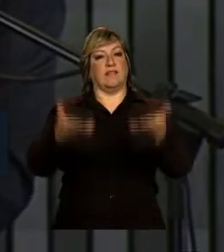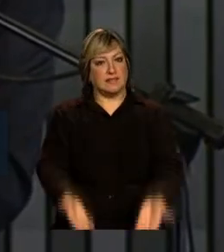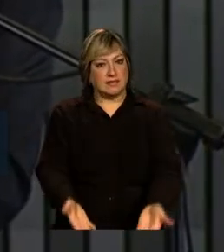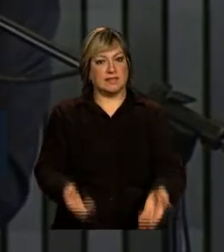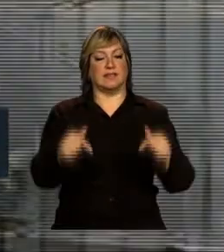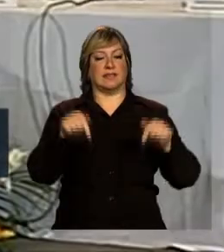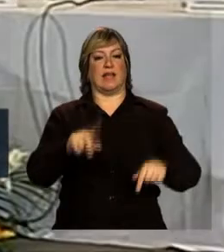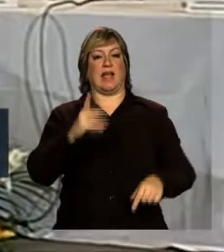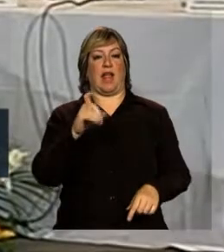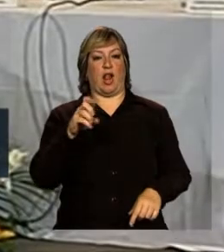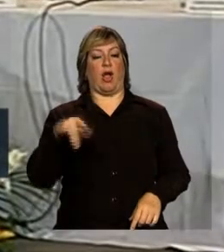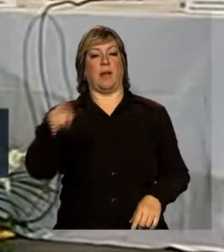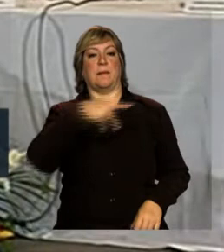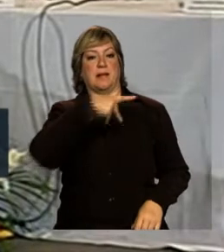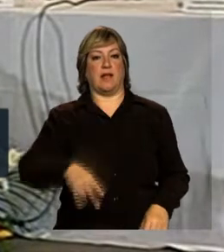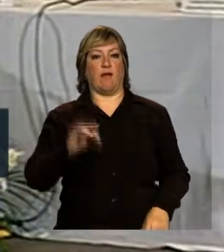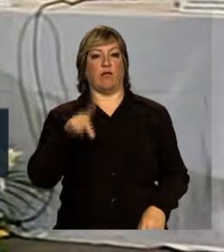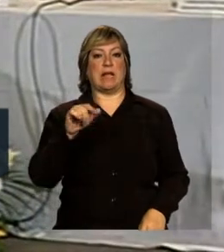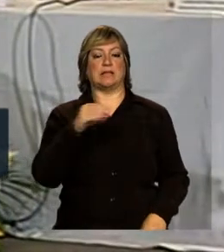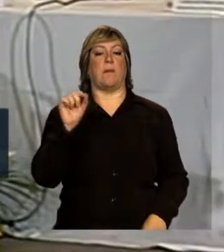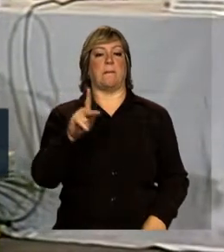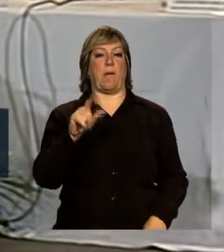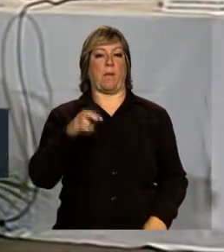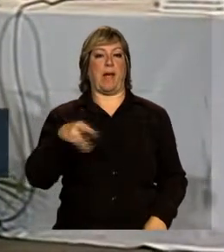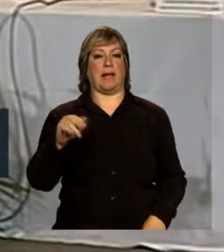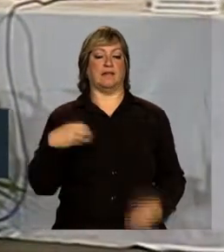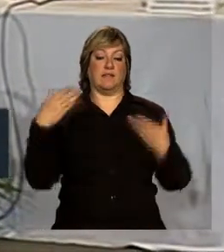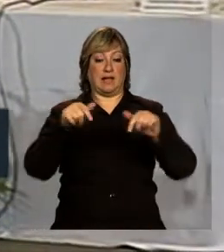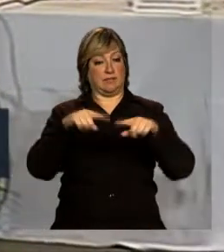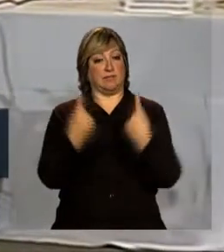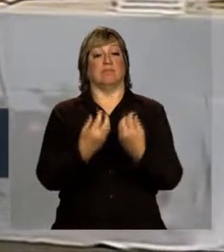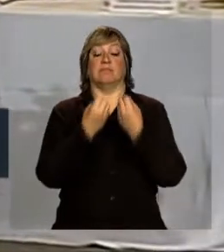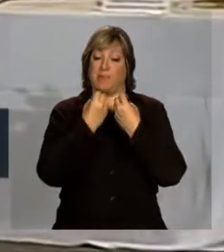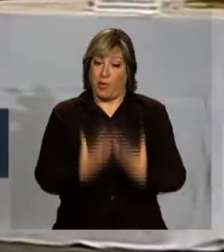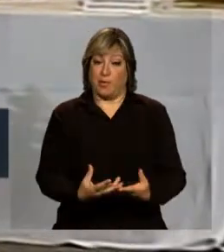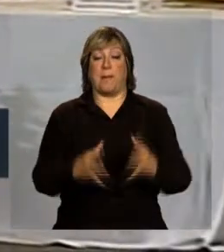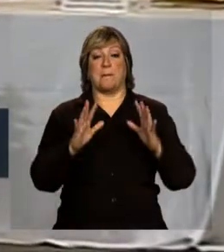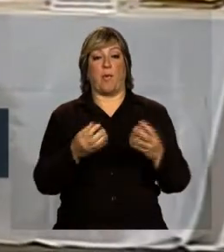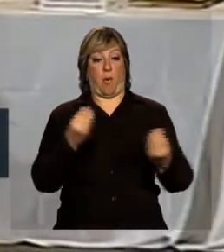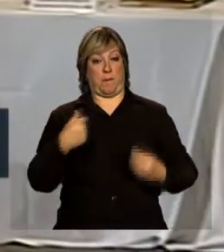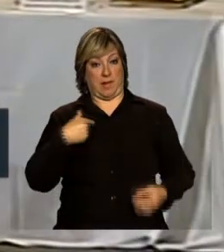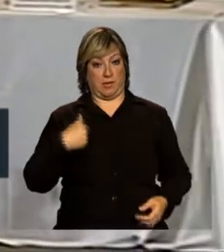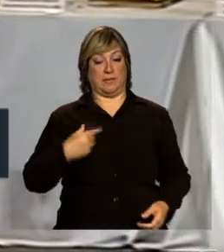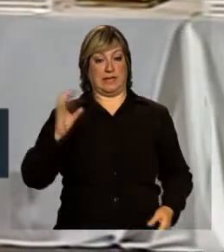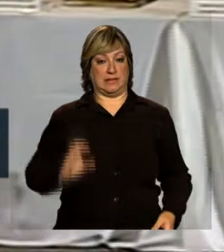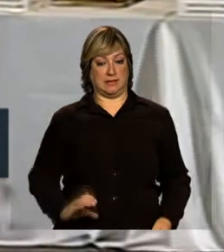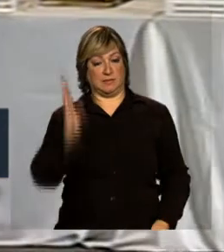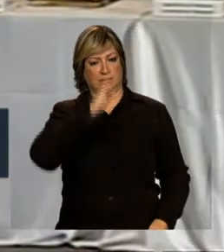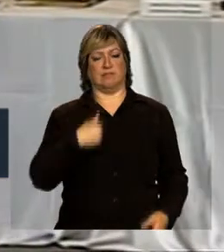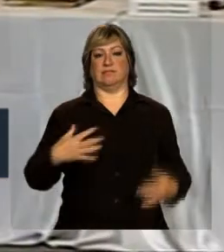Eloy Ferreira, presidente da Fundação Palmares, para este importante evento. Como cidadão brasileiro, muito